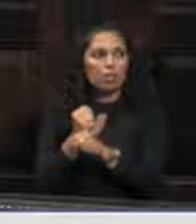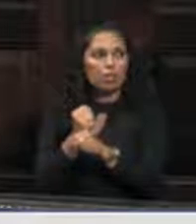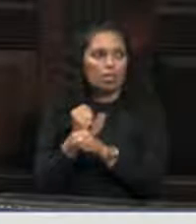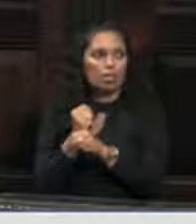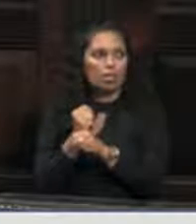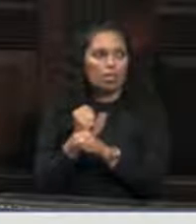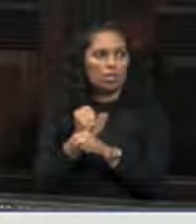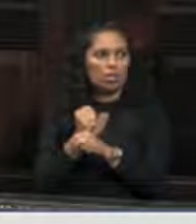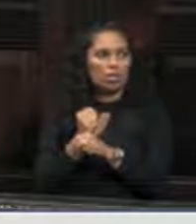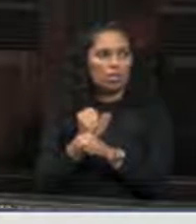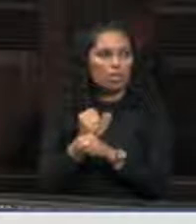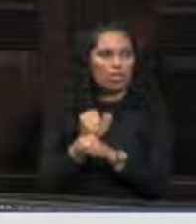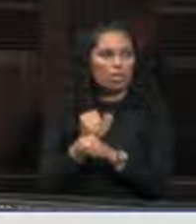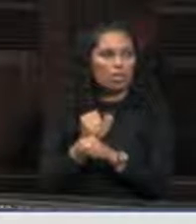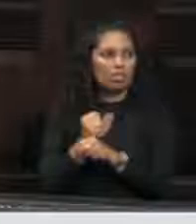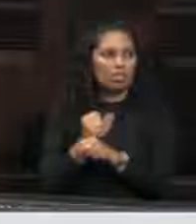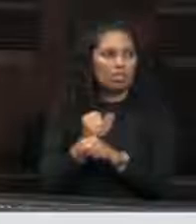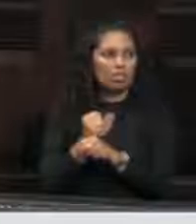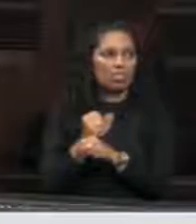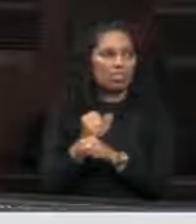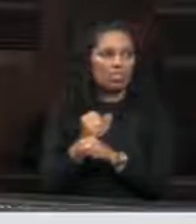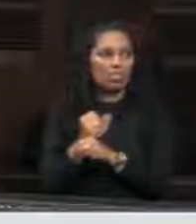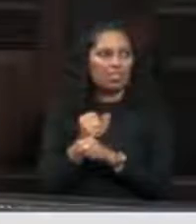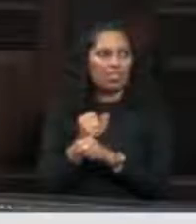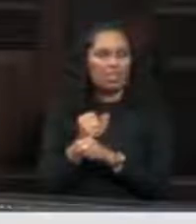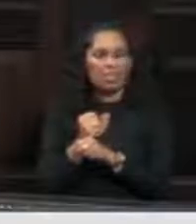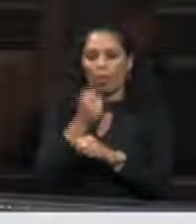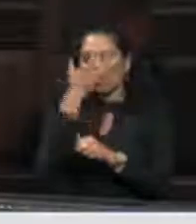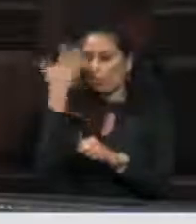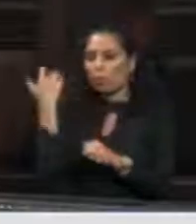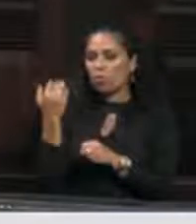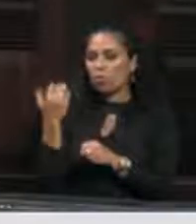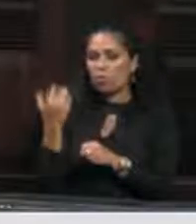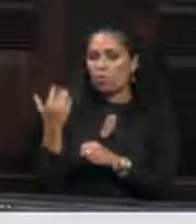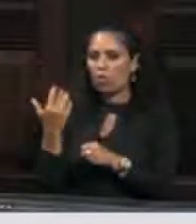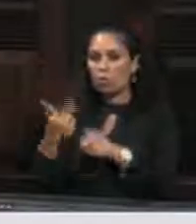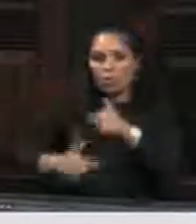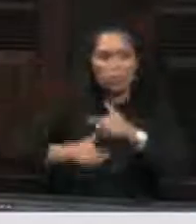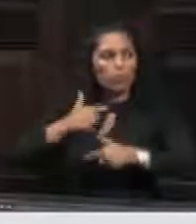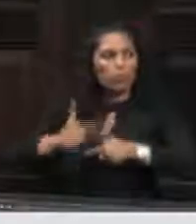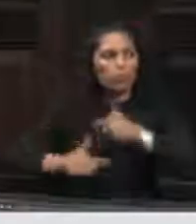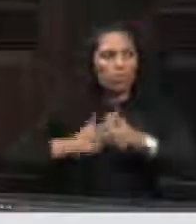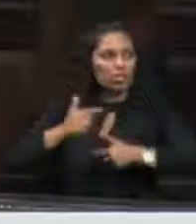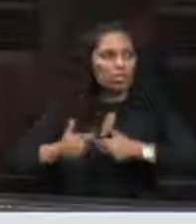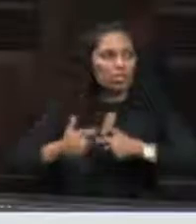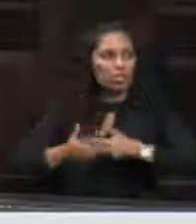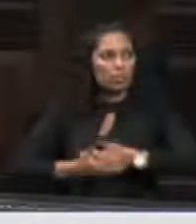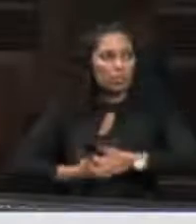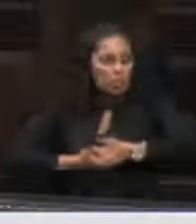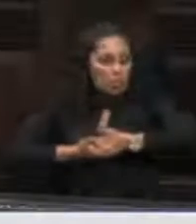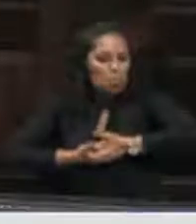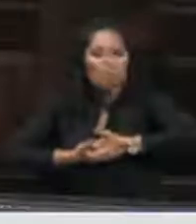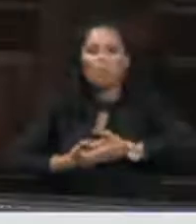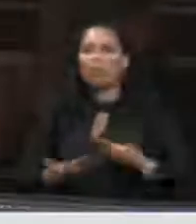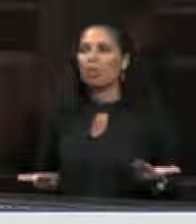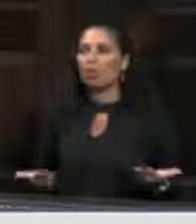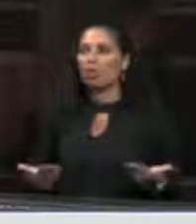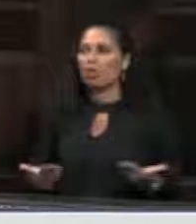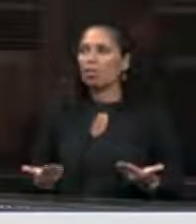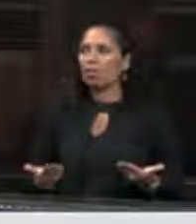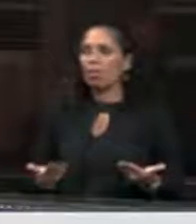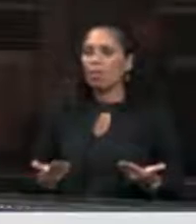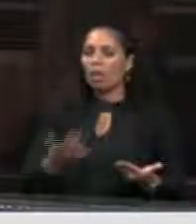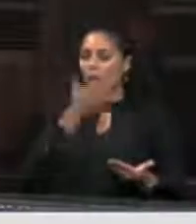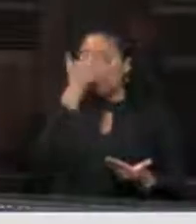credor, cria, olha, auxiliar de creche. Quer dizer, há uma luta permanente destes